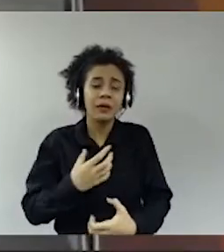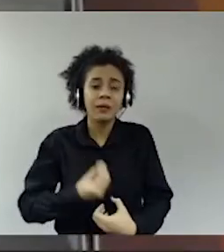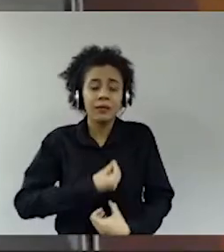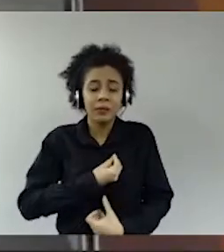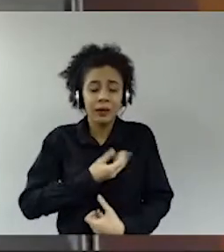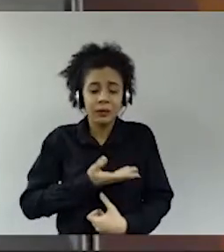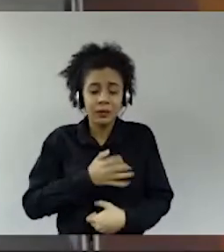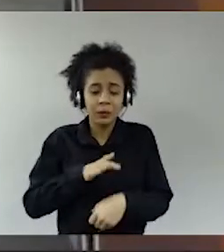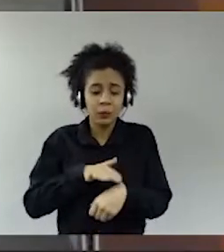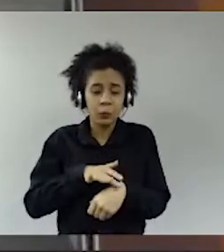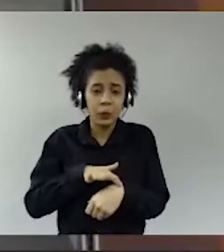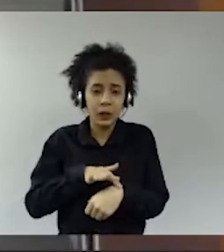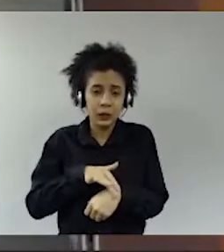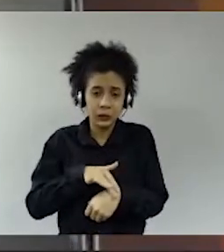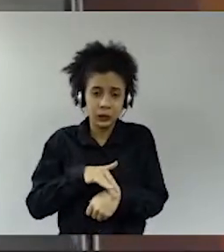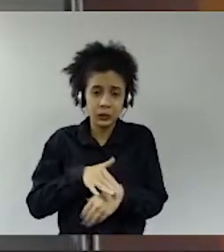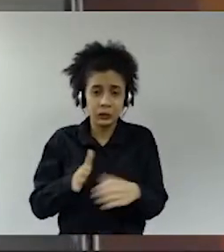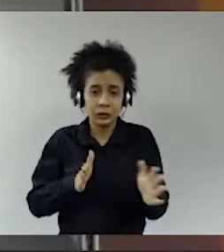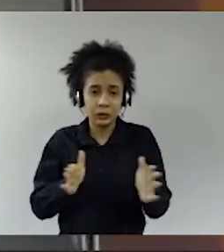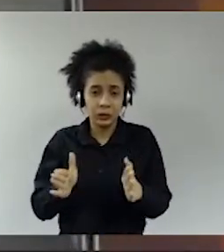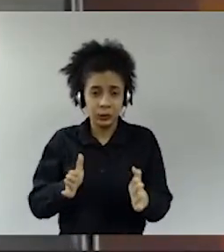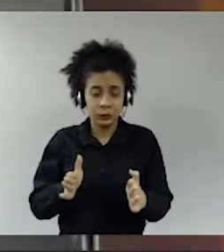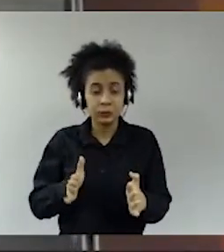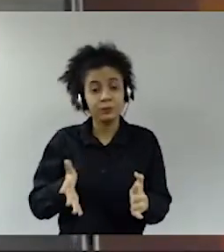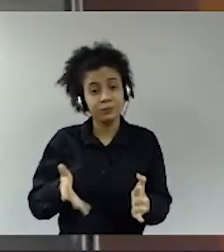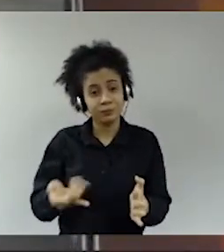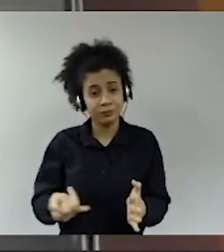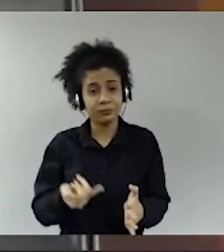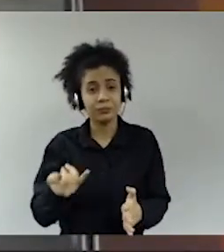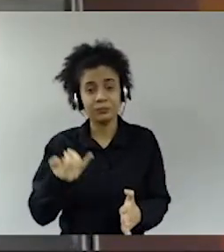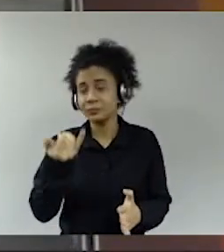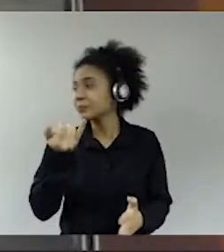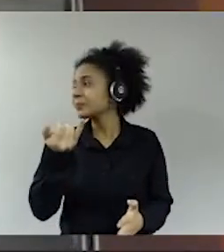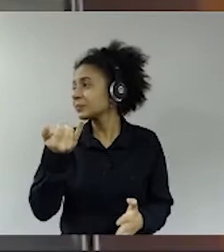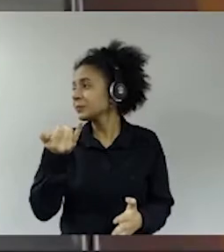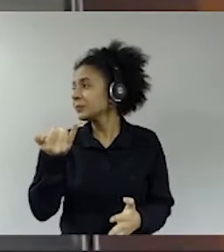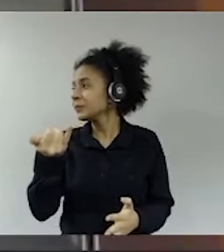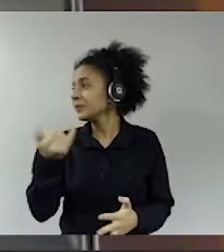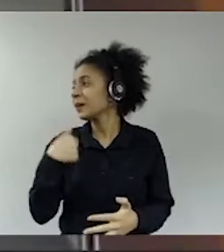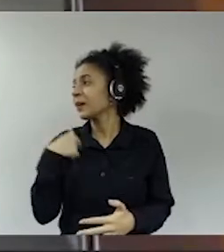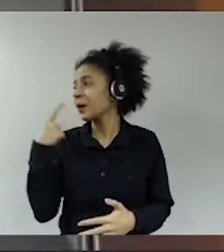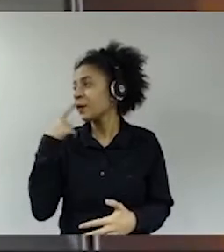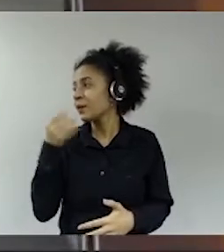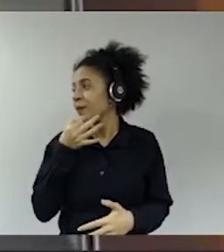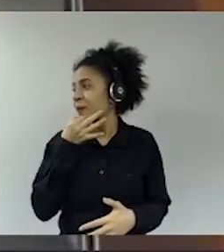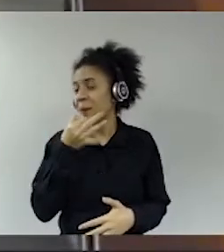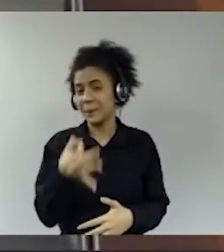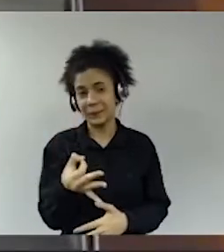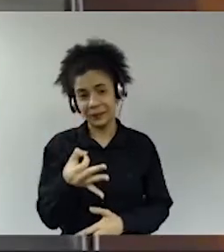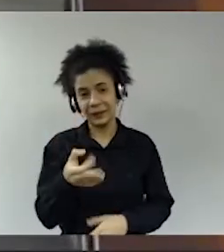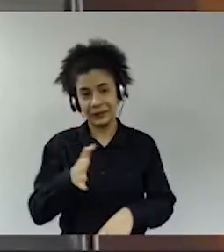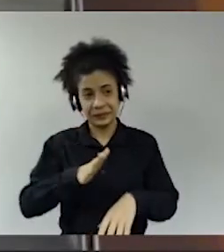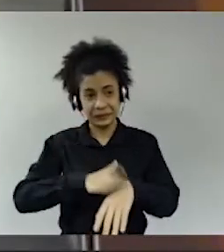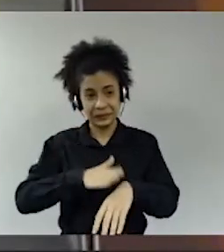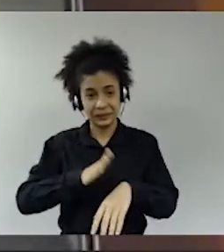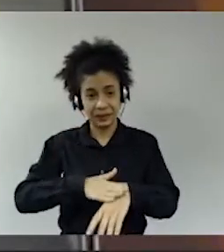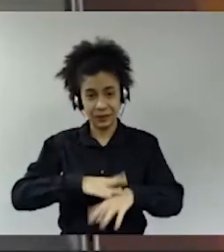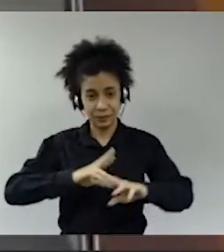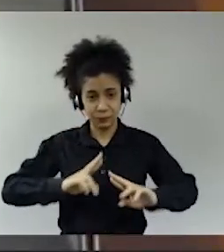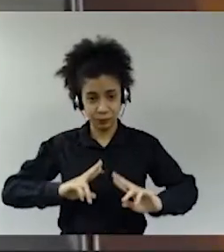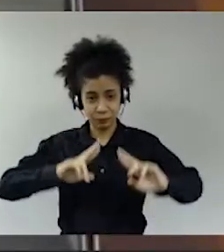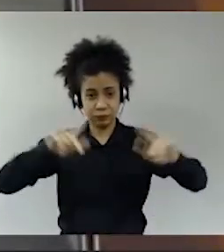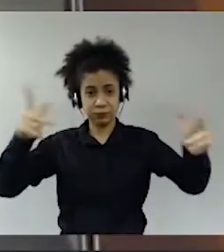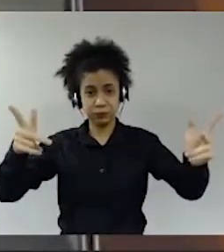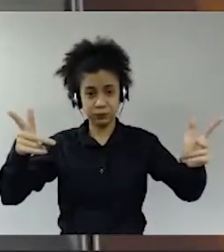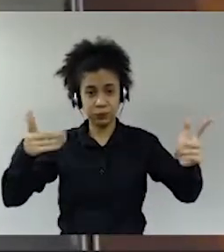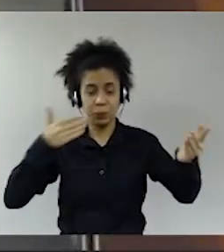doente. Por que isso me parece importante? Porque eu vejo que em tempos